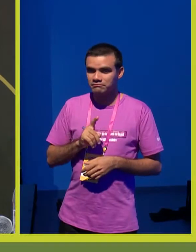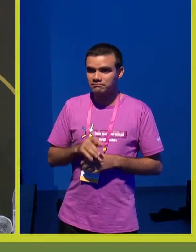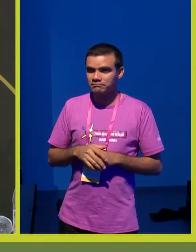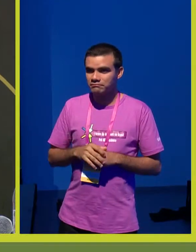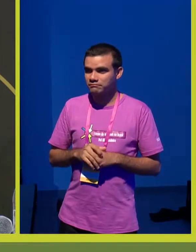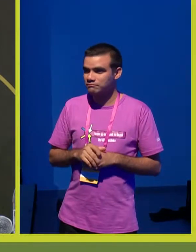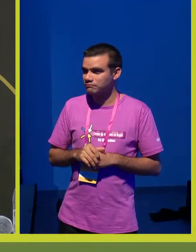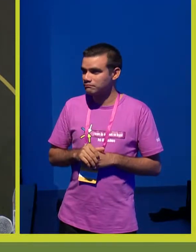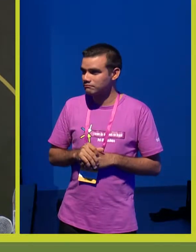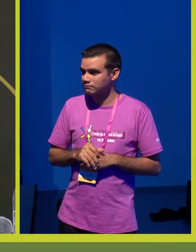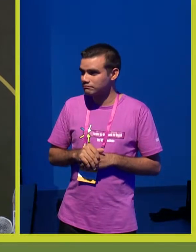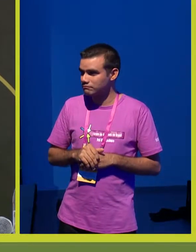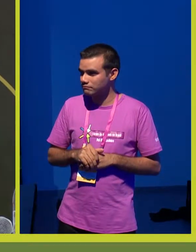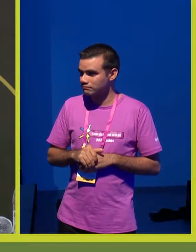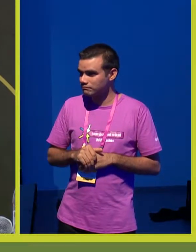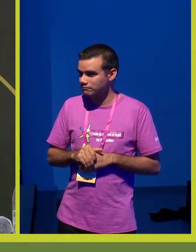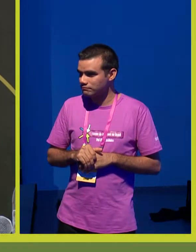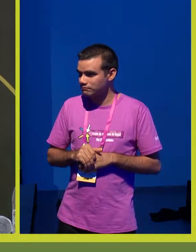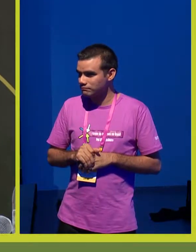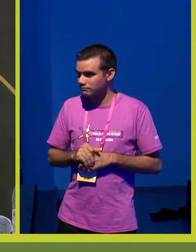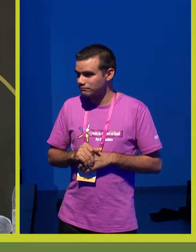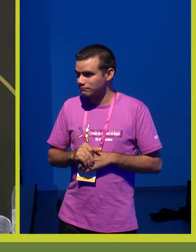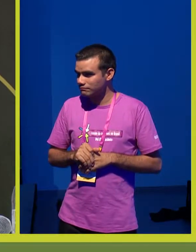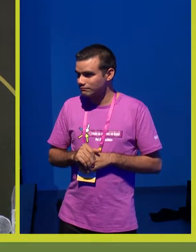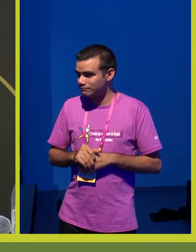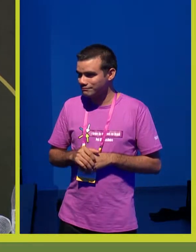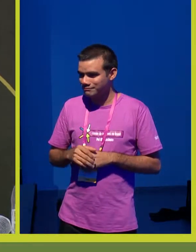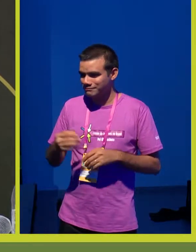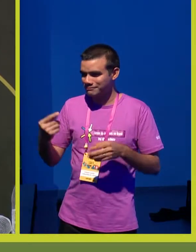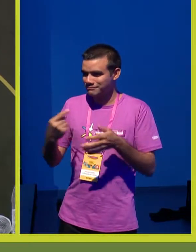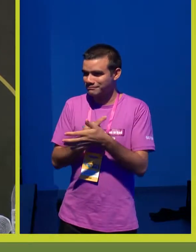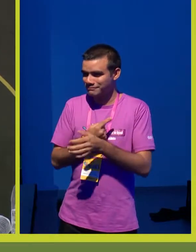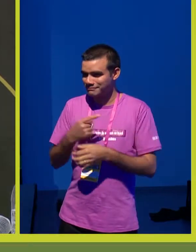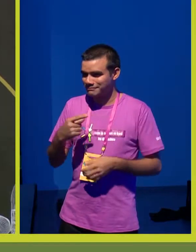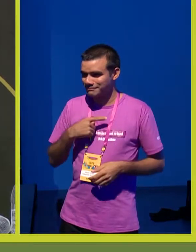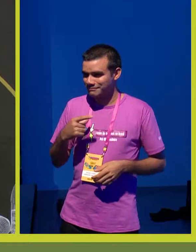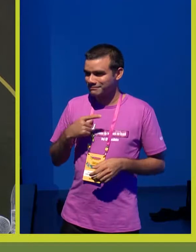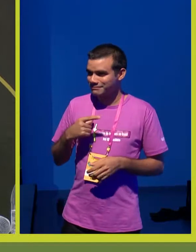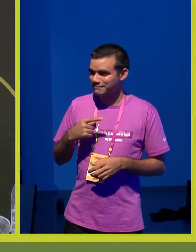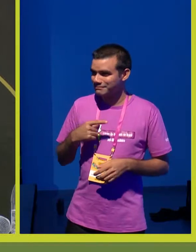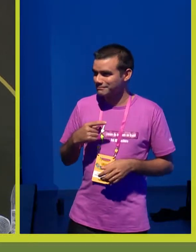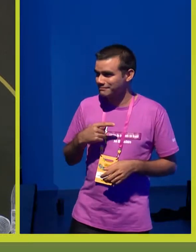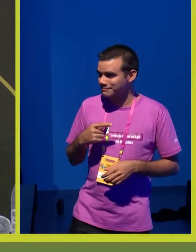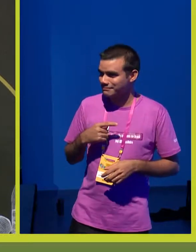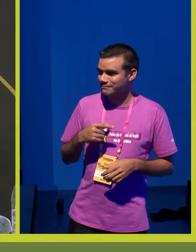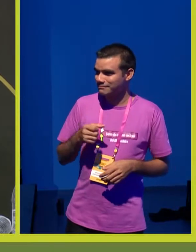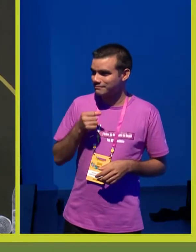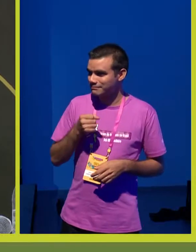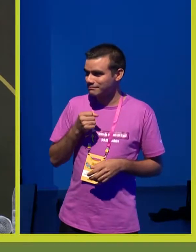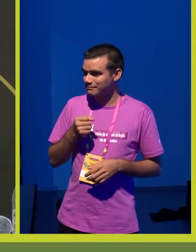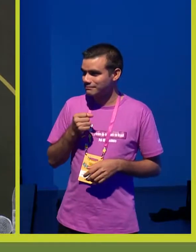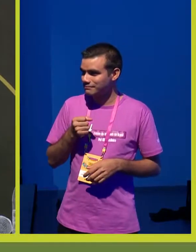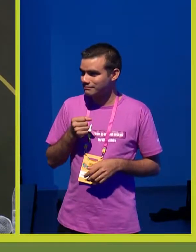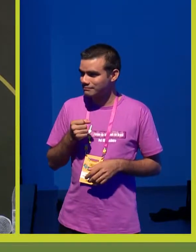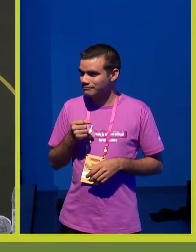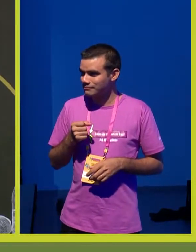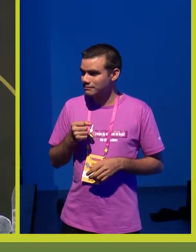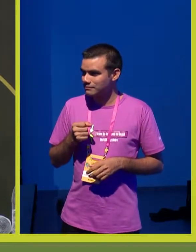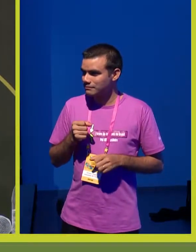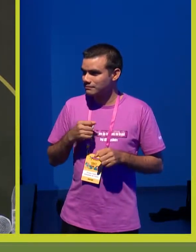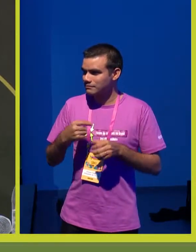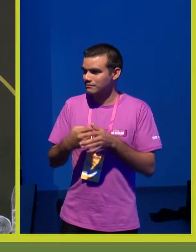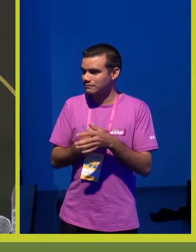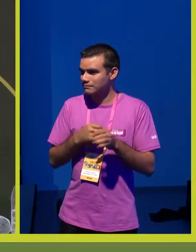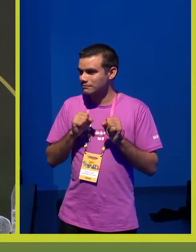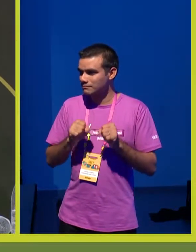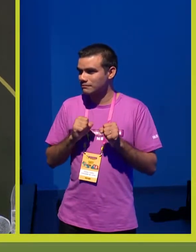aí se houver alguma pergunta ou participação do público aqui que por gentileza encaminhar aí ao microfone a